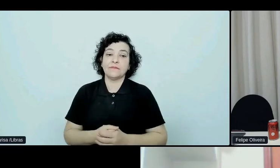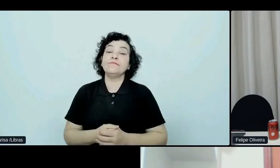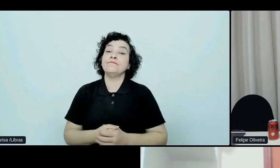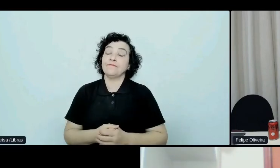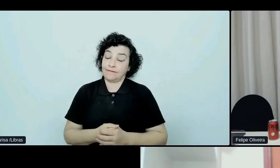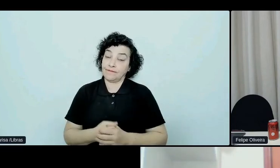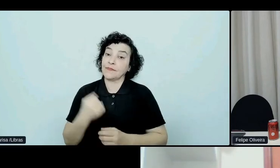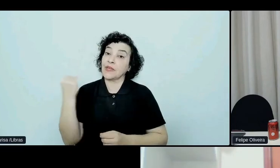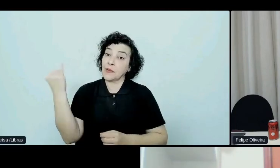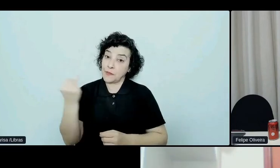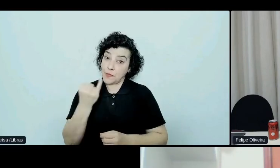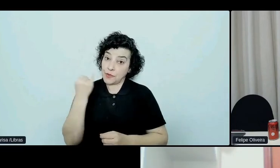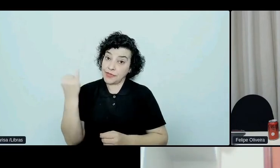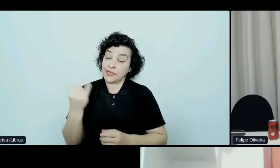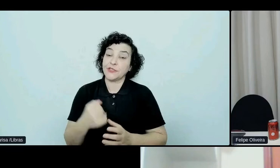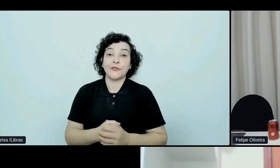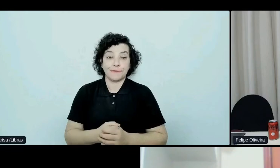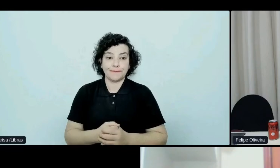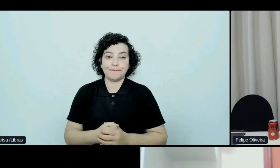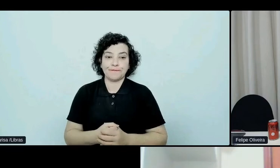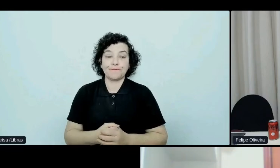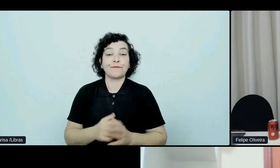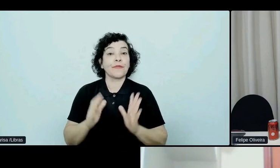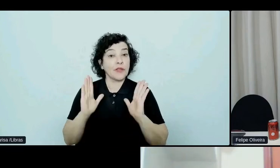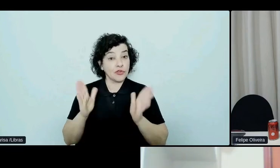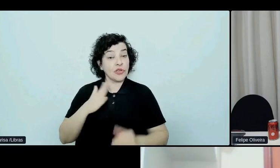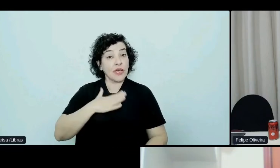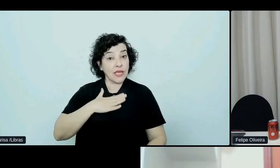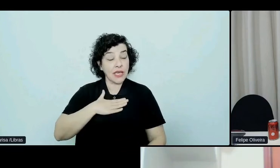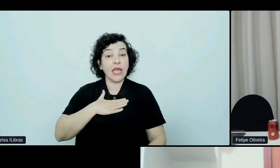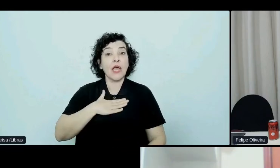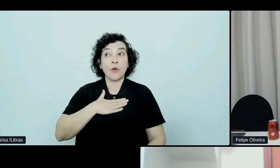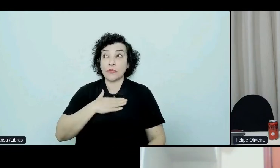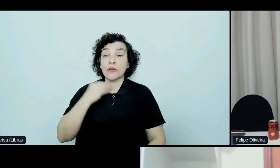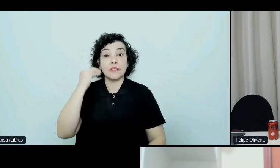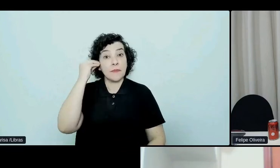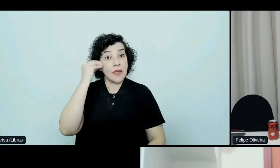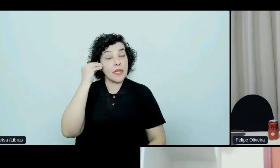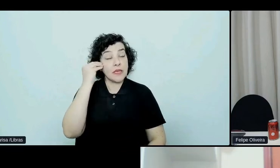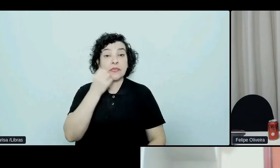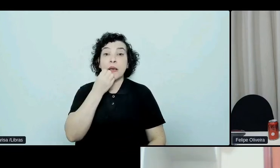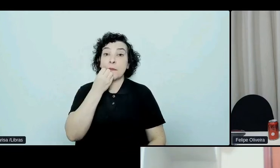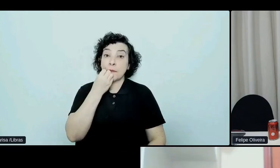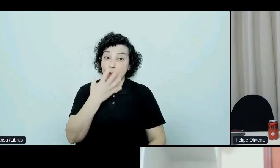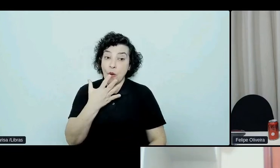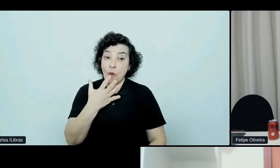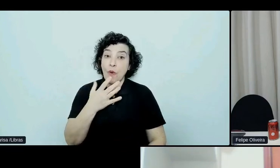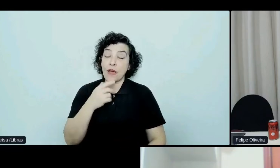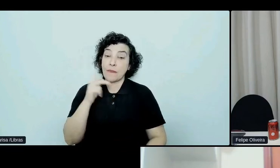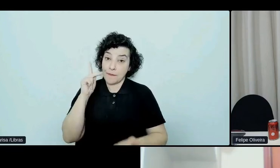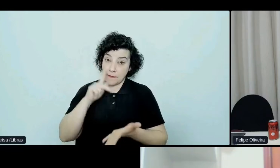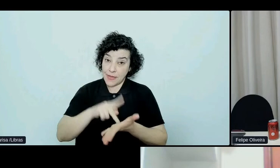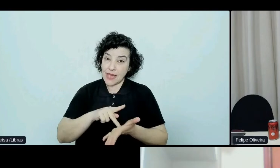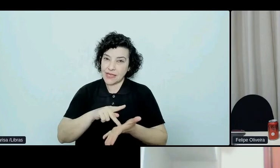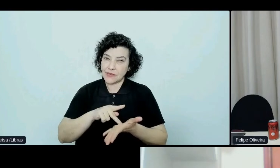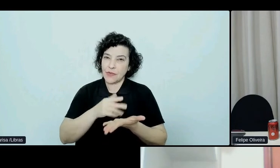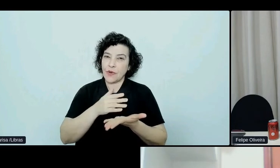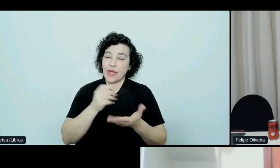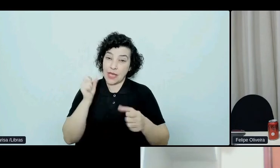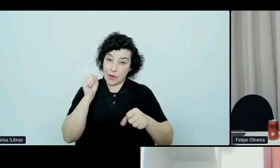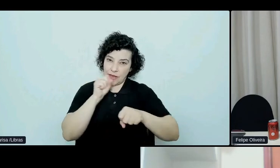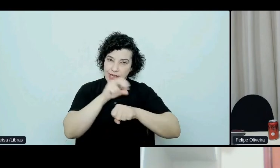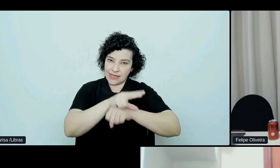entrevista, horário, tudo isso para que as pessoas elas se sintam mais à vontade e possam dar o